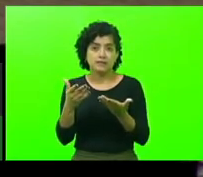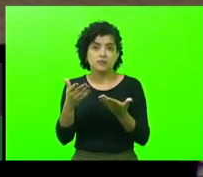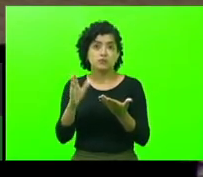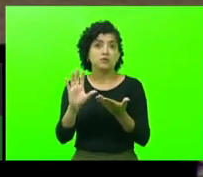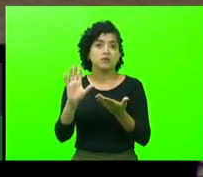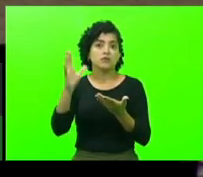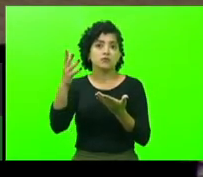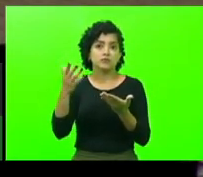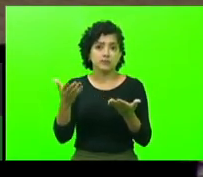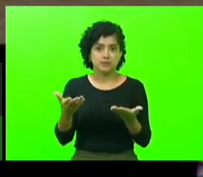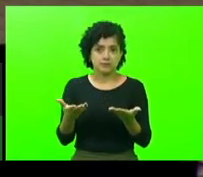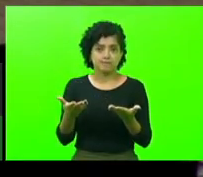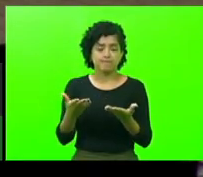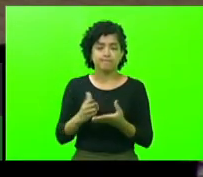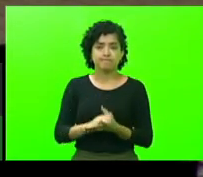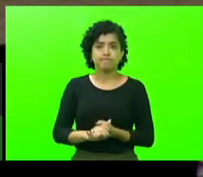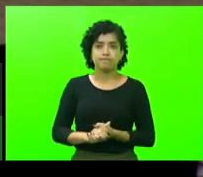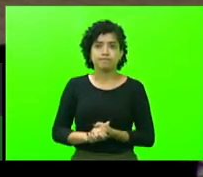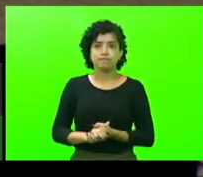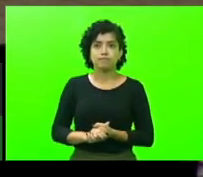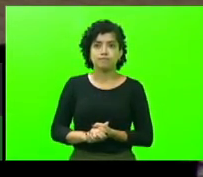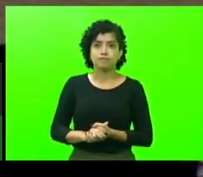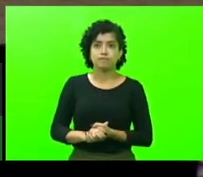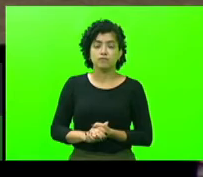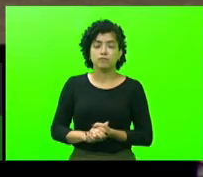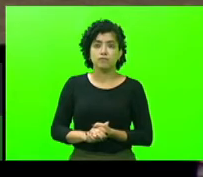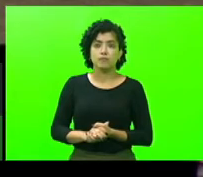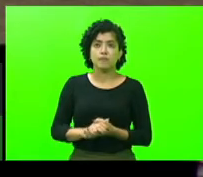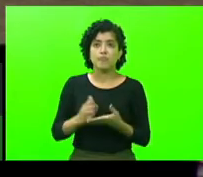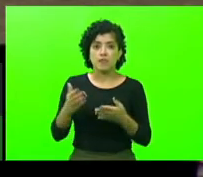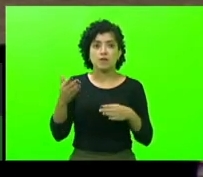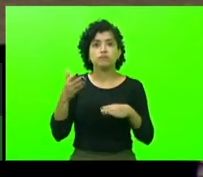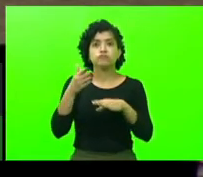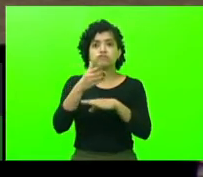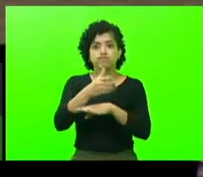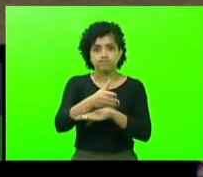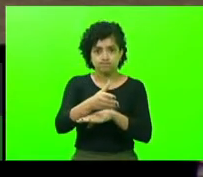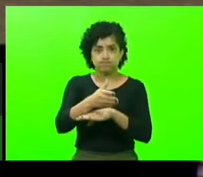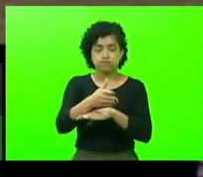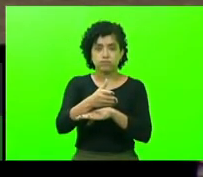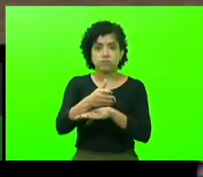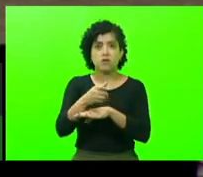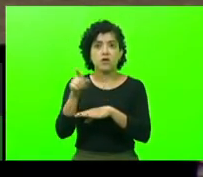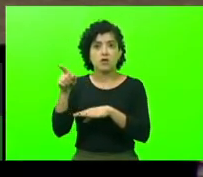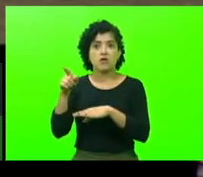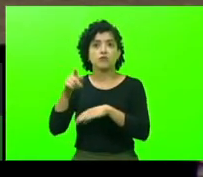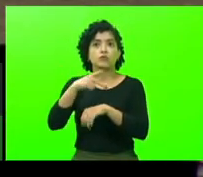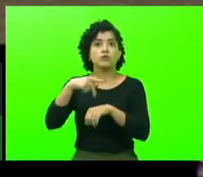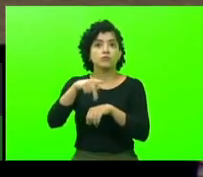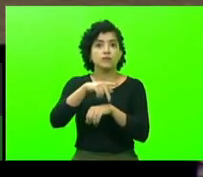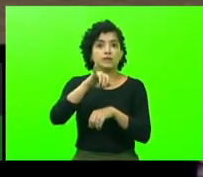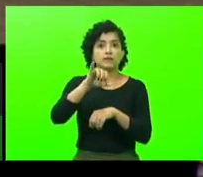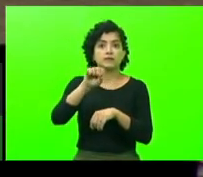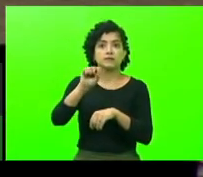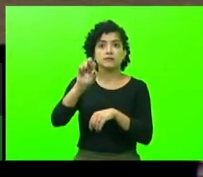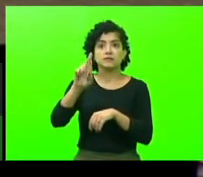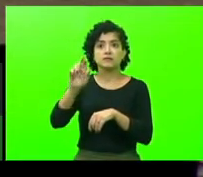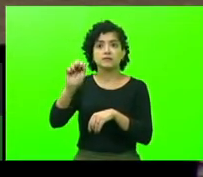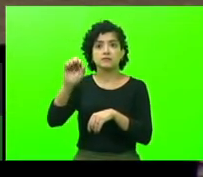oportunidade de visitar Israel em 2017, era no